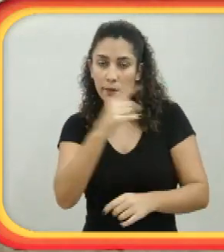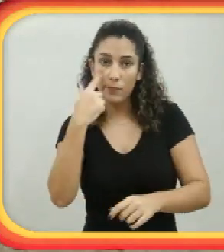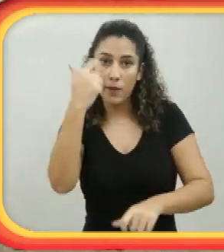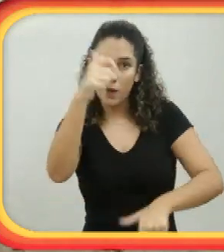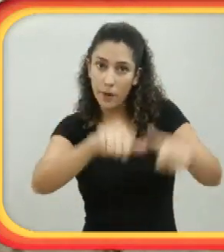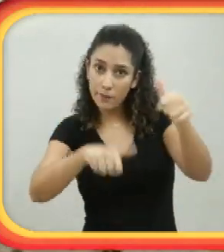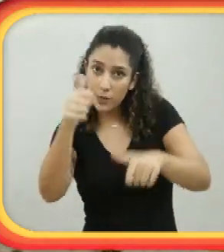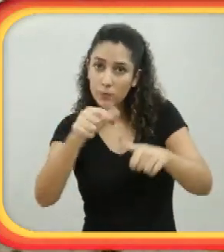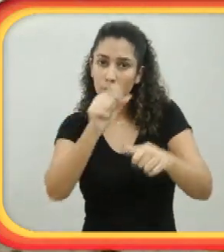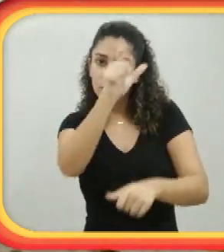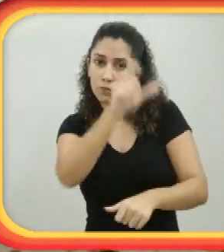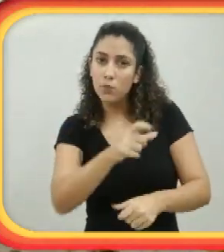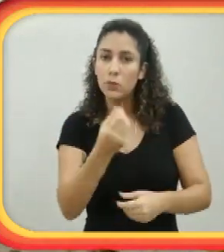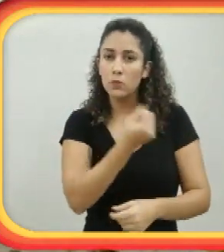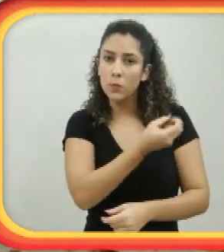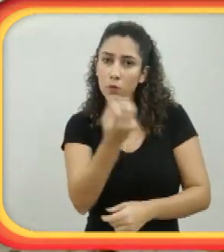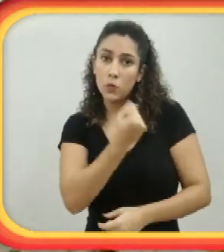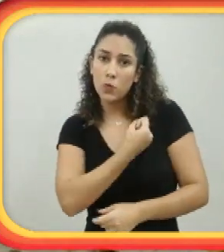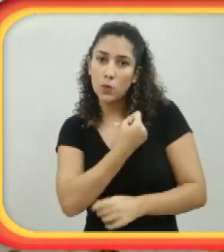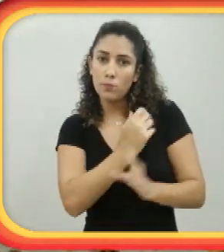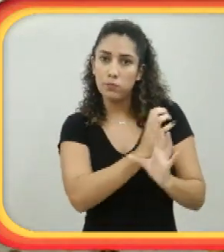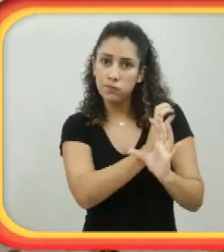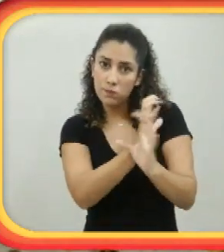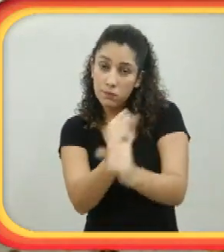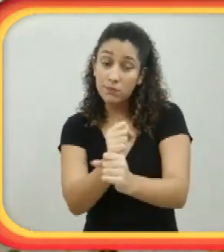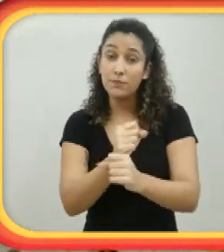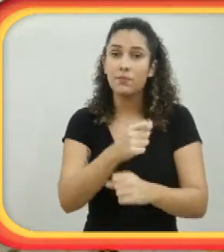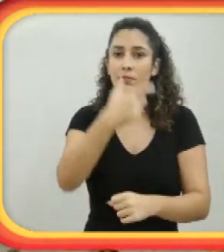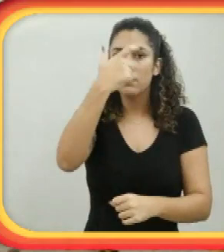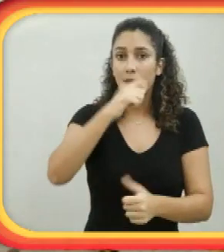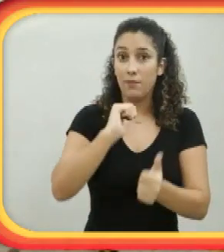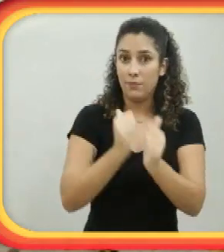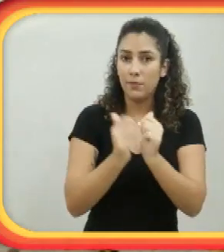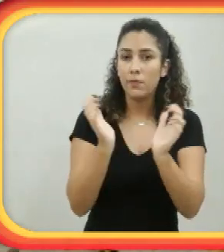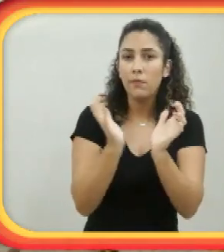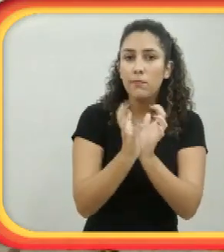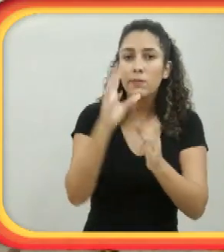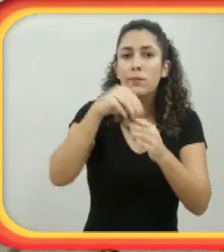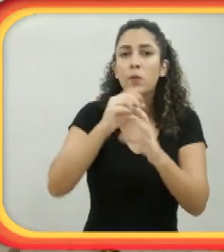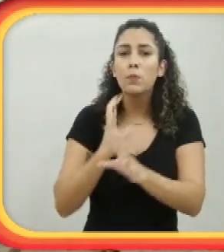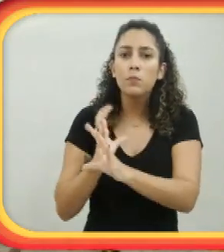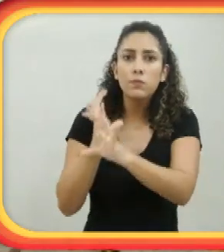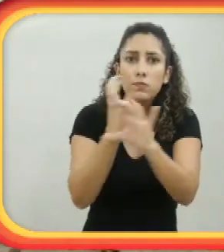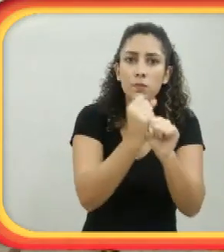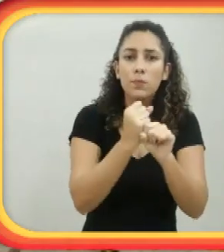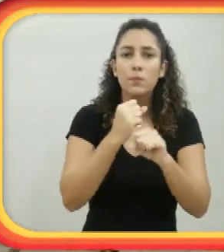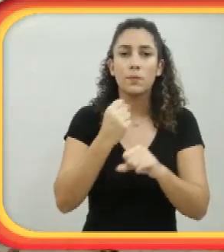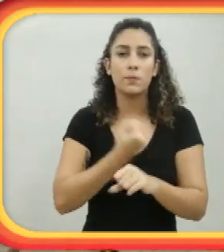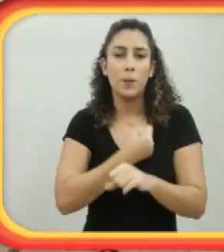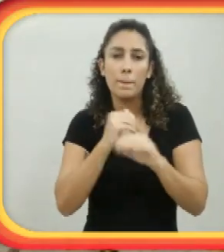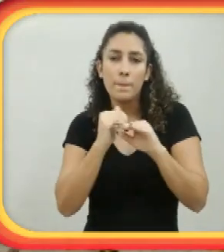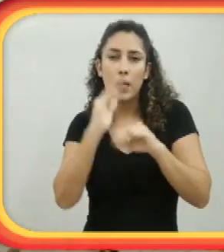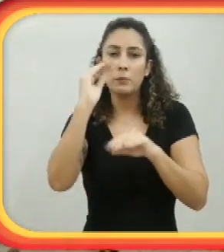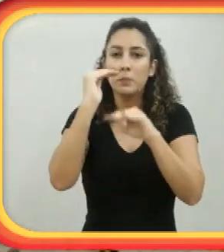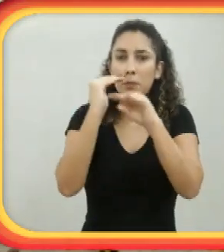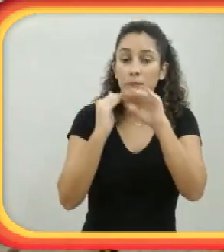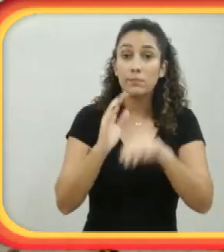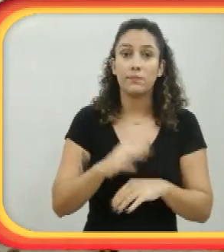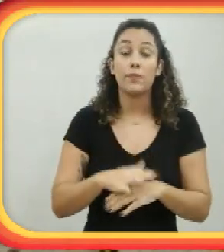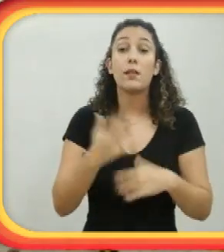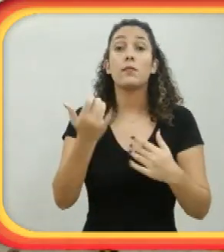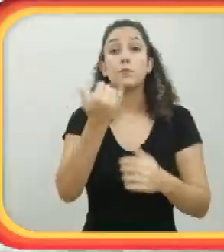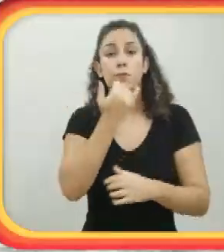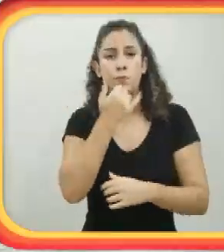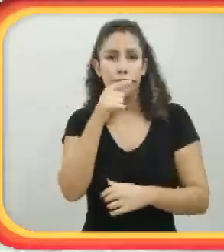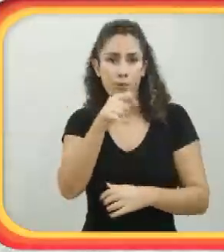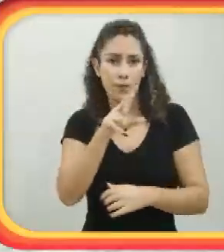cada avaliação funcional dá um número de pontos ao atleta e a equipe tem que ter um total de pontos máximo, ou mínimo, desculpe. Aí